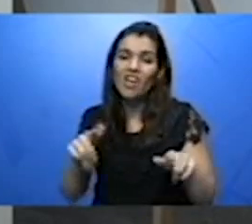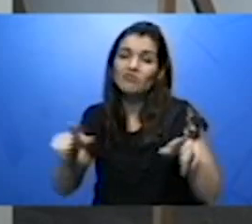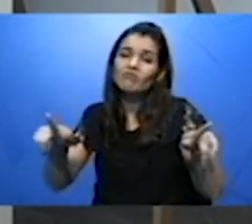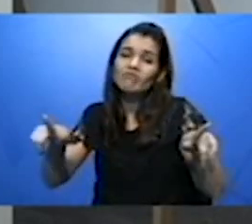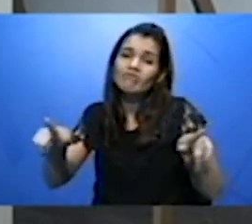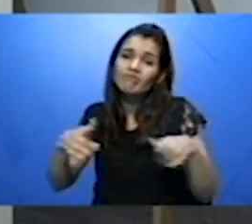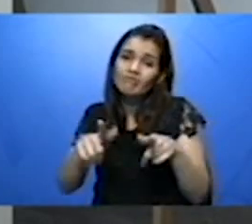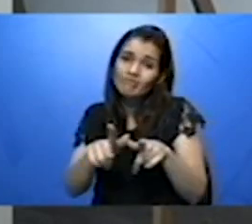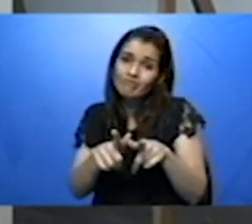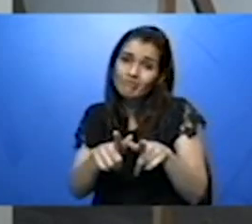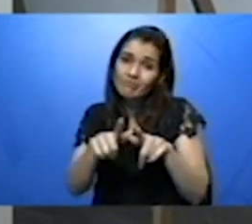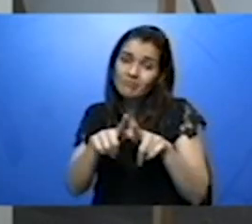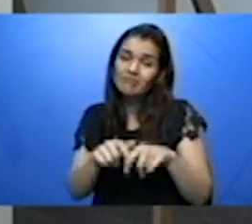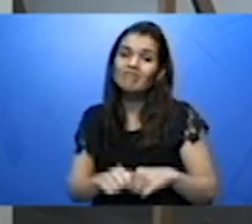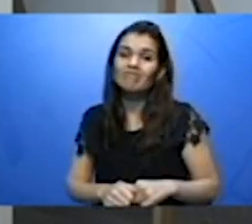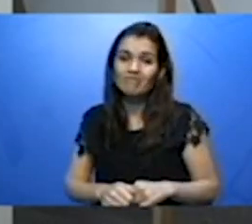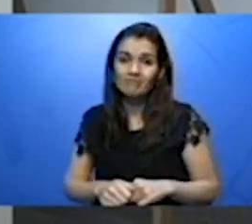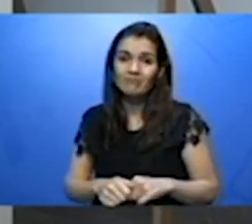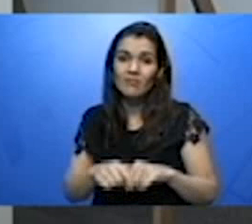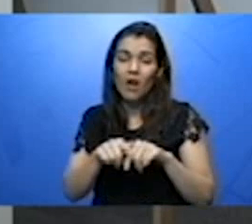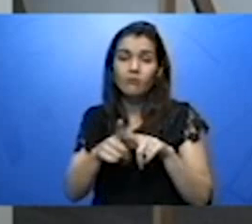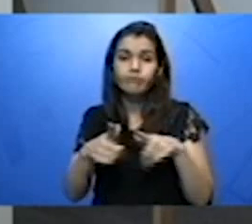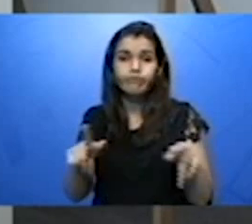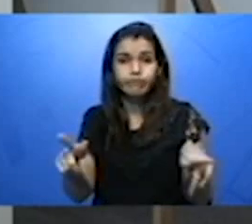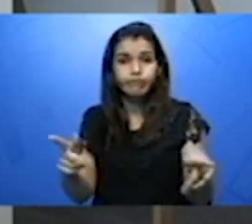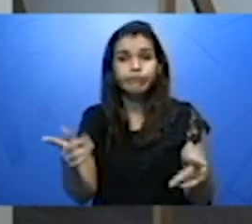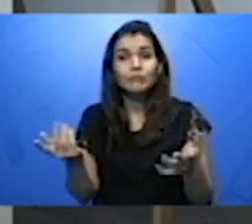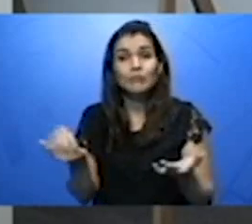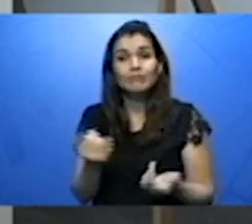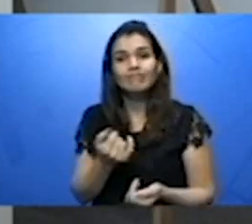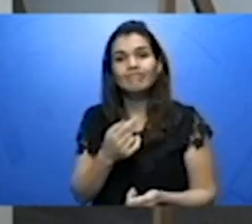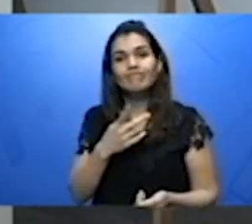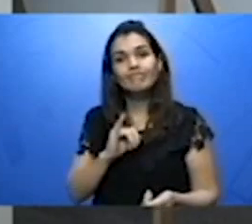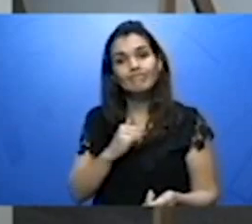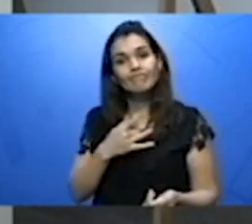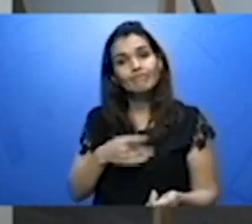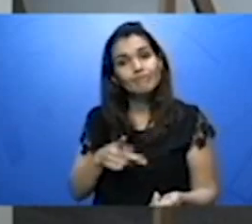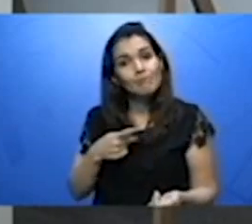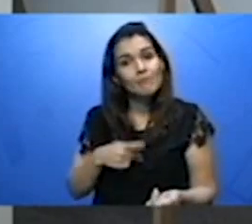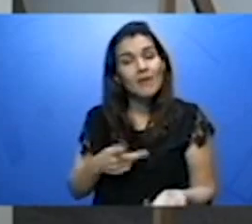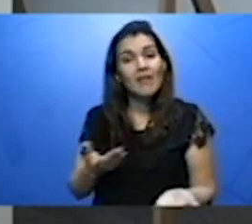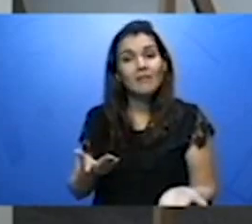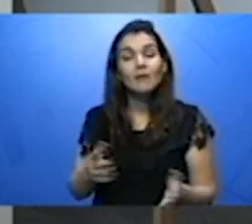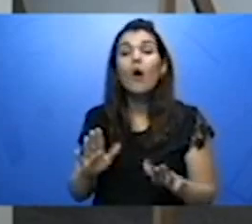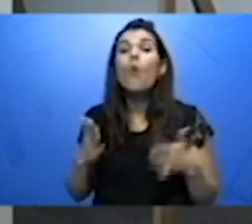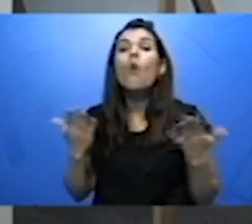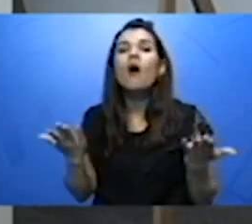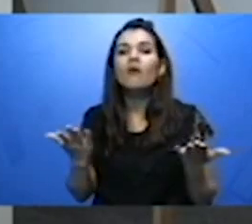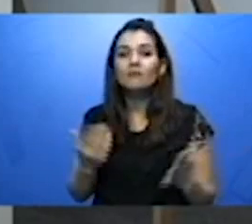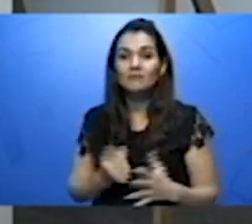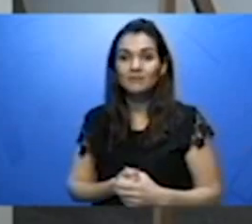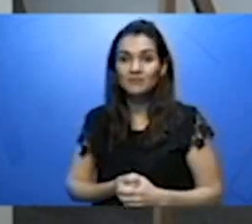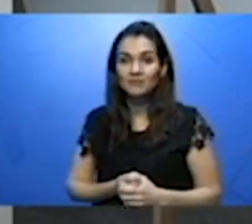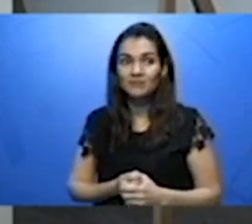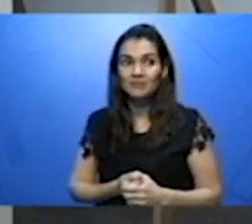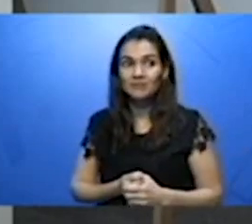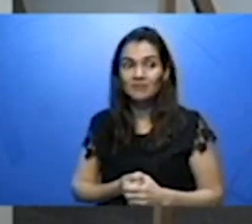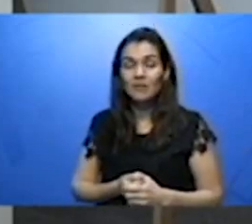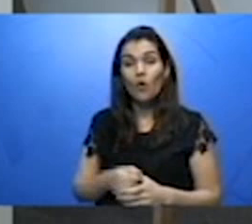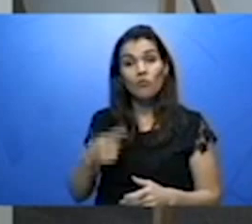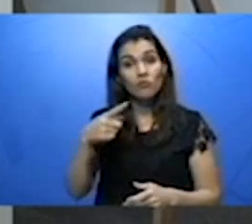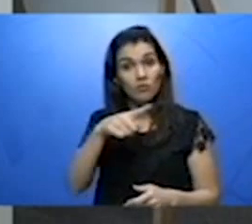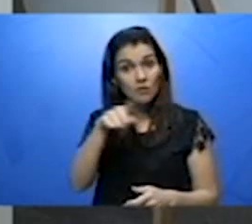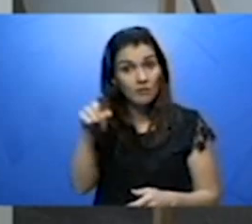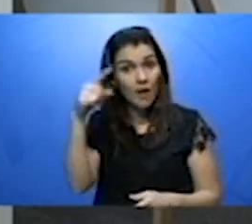continuar se proliferando Mas que pena né e quais são eles mas você vai